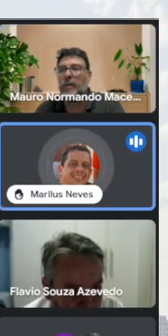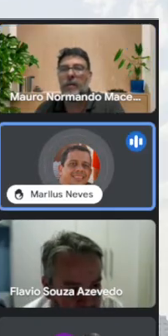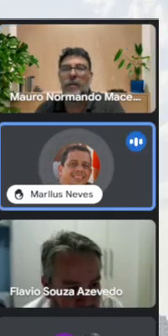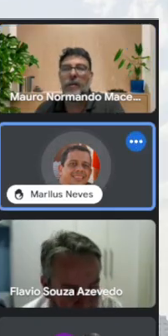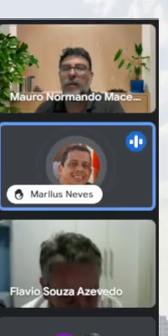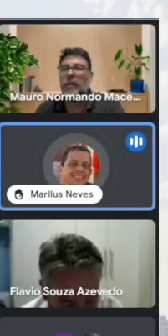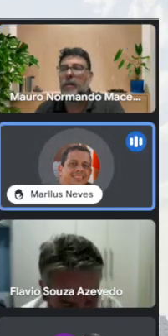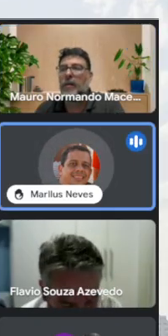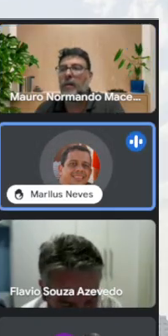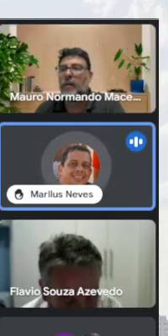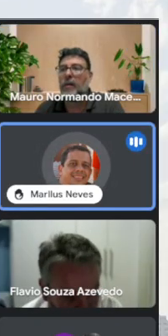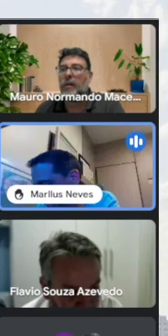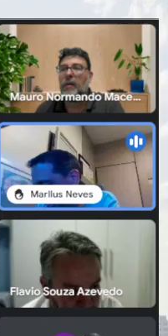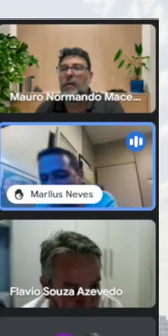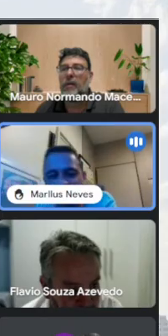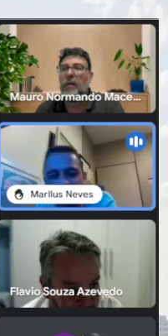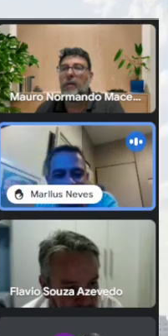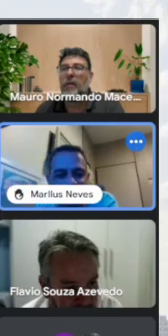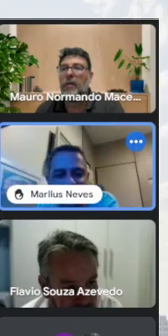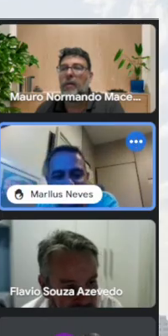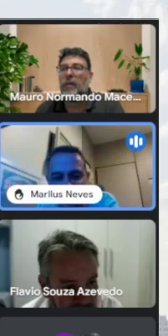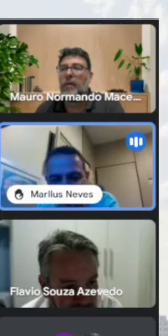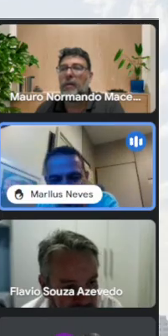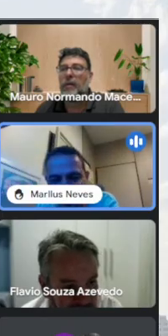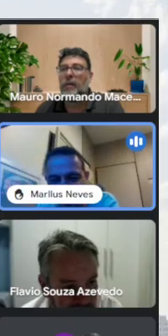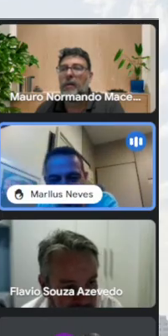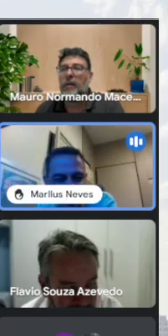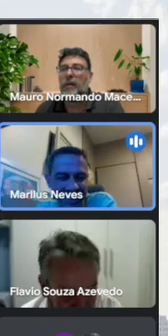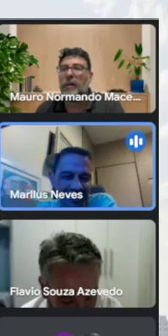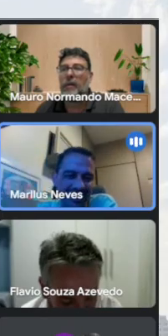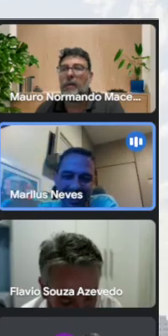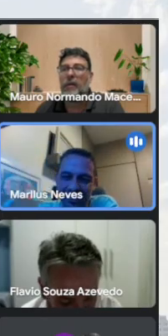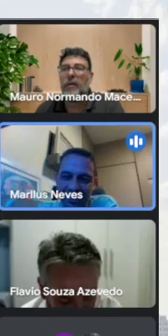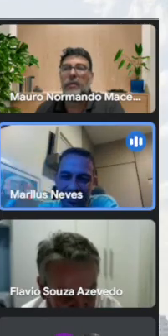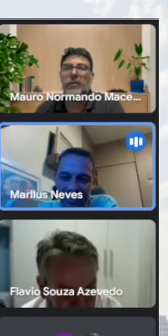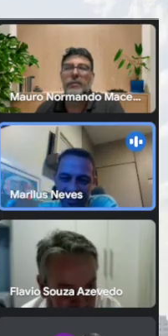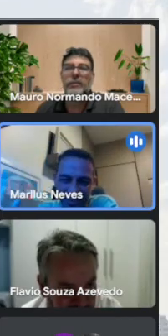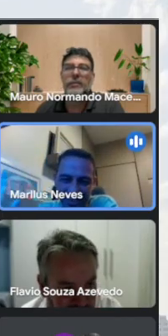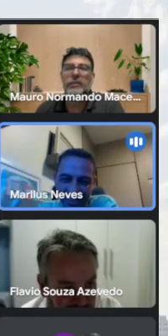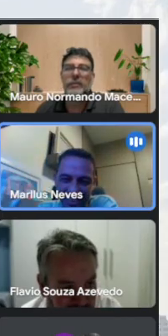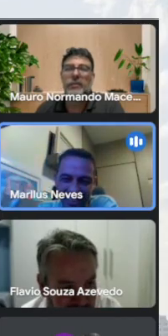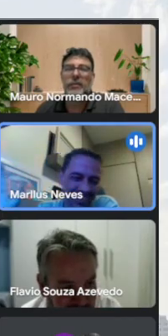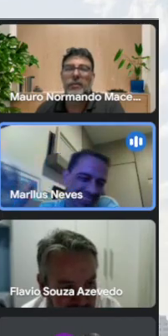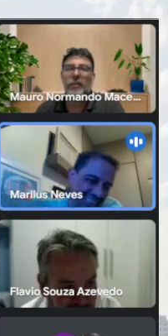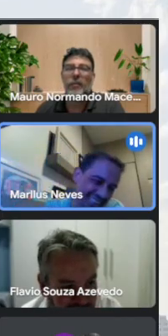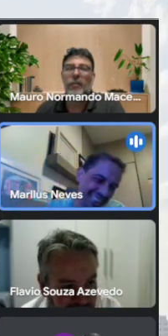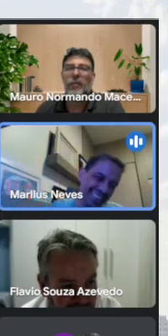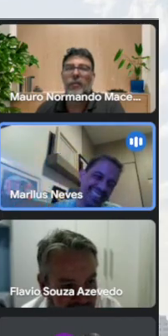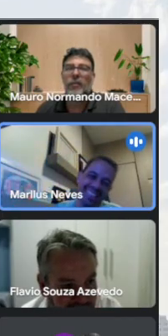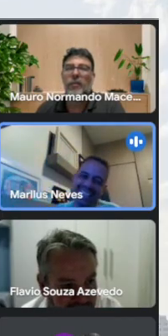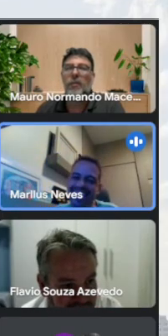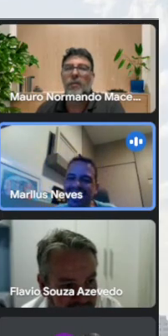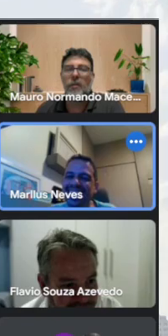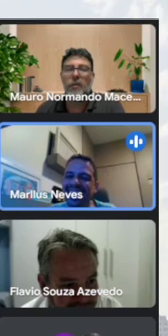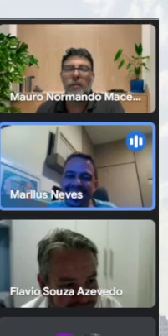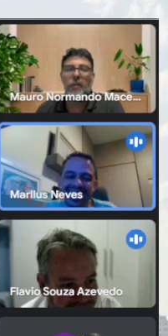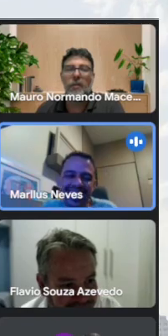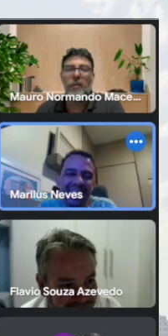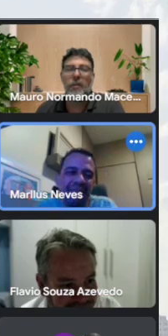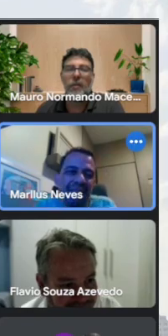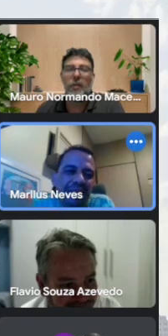Boa noite. Eu estou aqui meio que... Eu vim pelos anúncios que eu vi na internet, tá? Sou aqui da UFAL, da Federal de